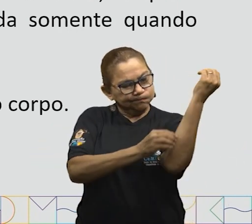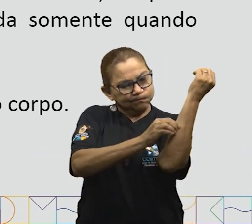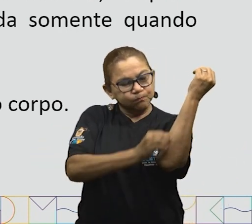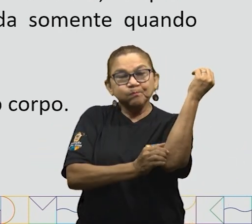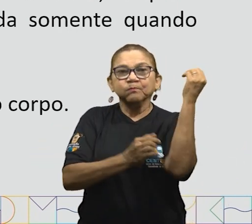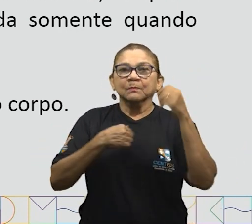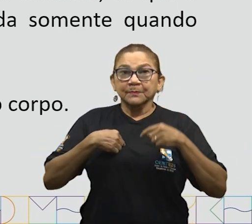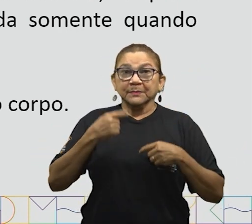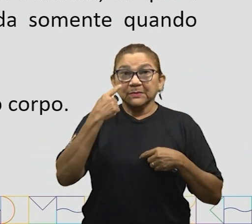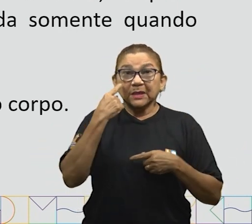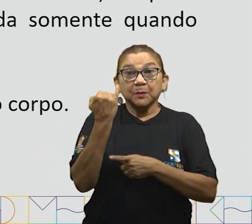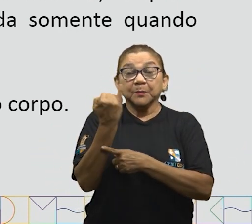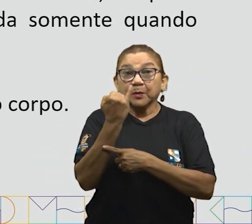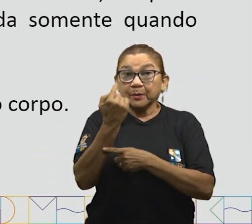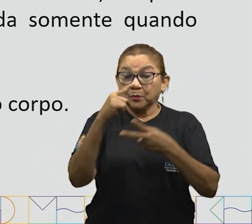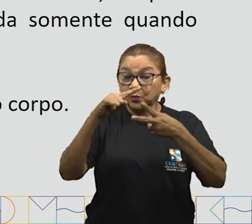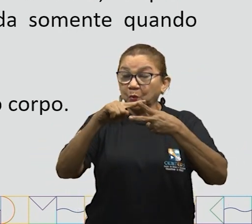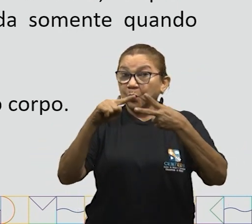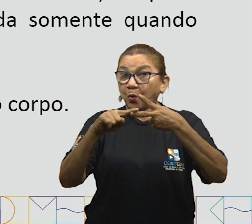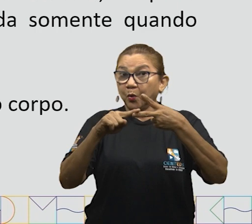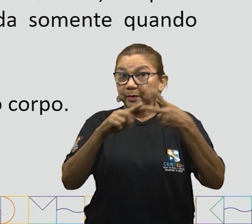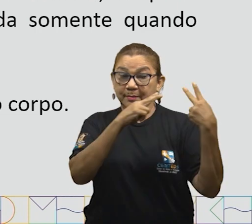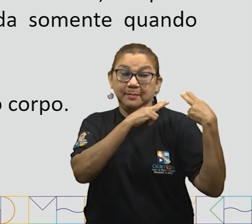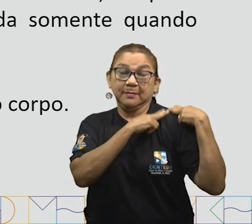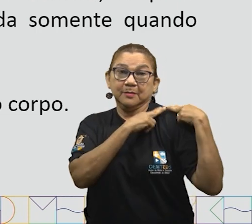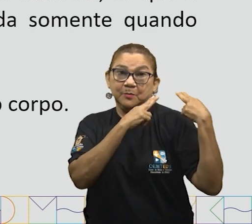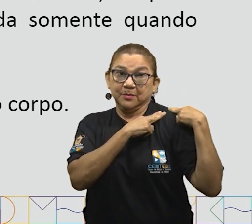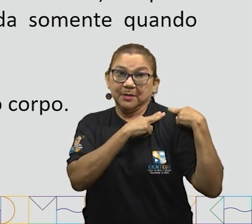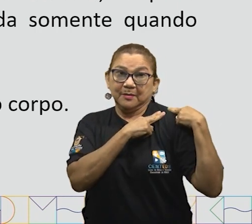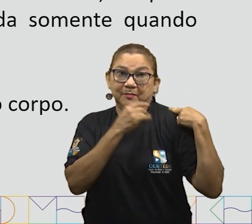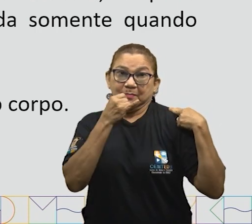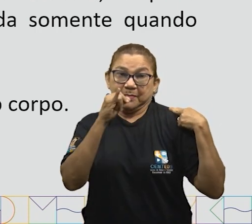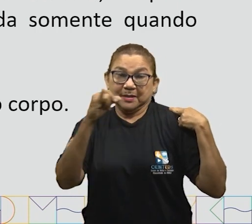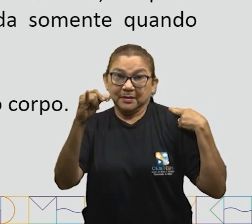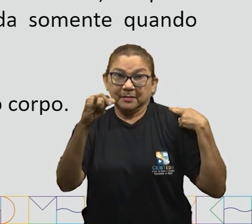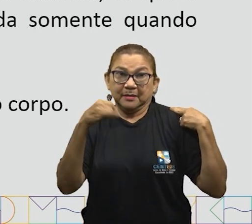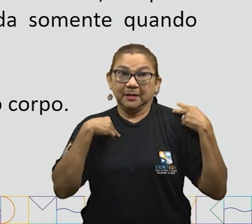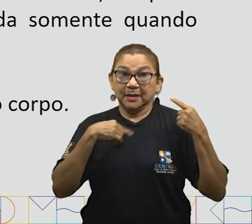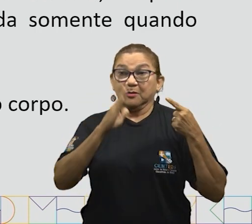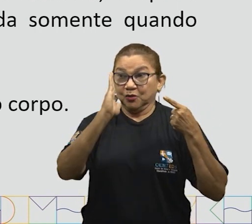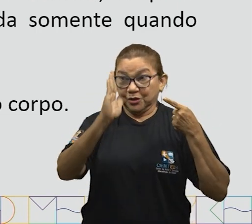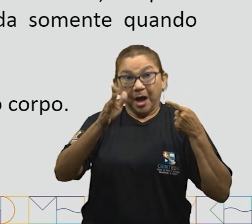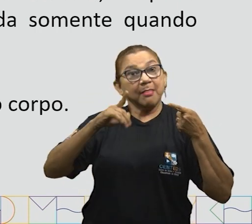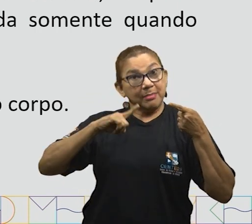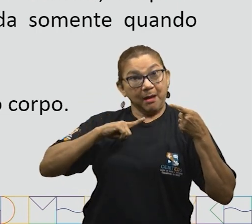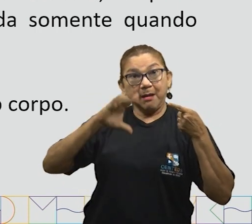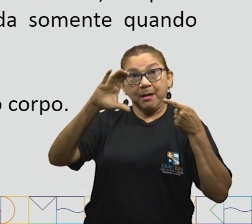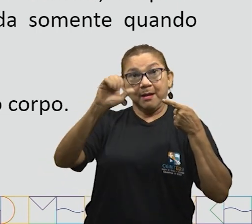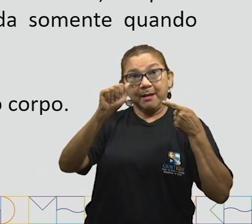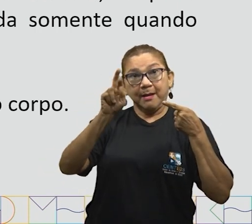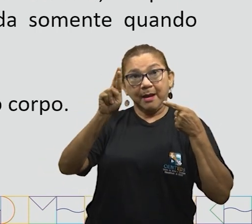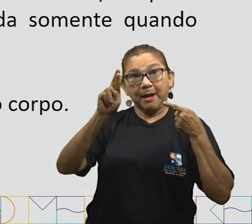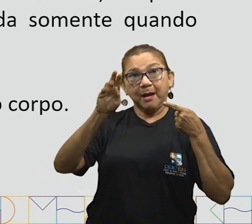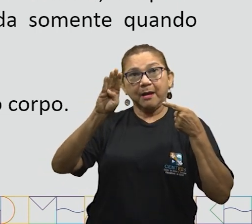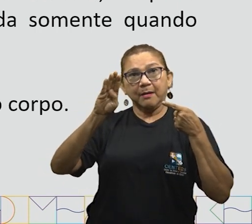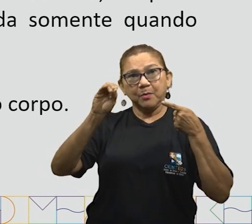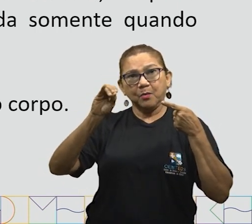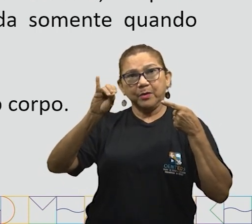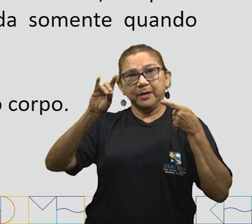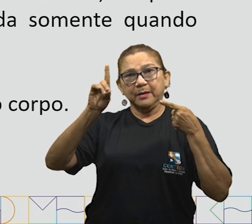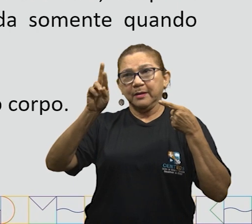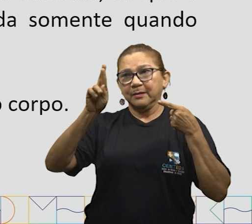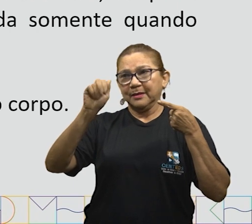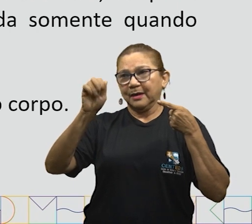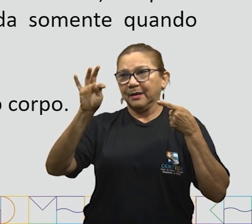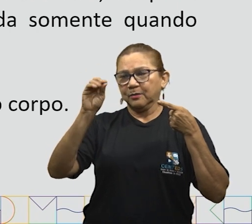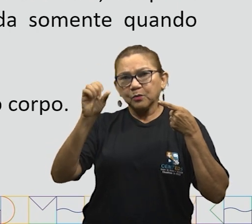Bom, só existem 2 que são responsáveis, pela produção de energia. Se carboidrato já está na primeira frase, na